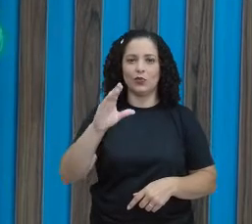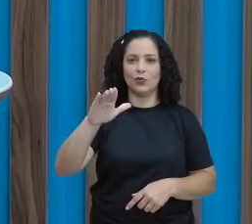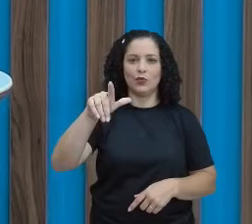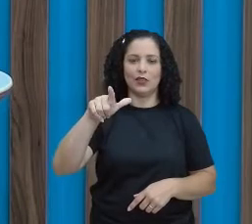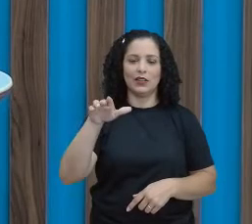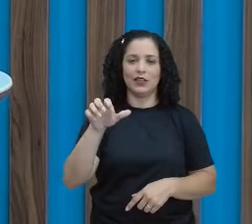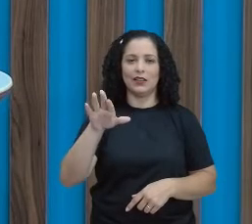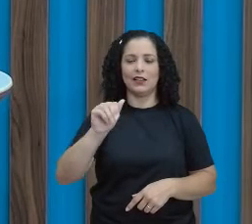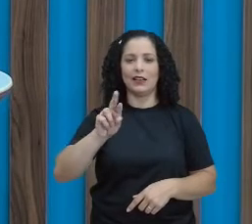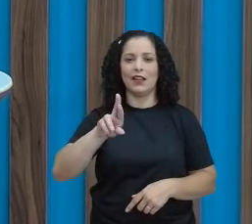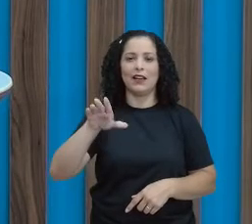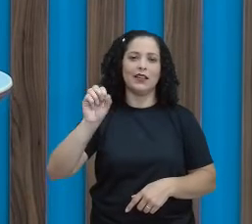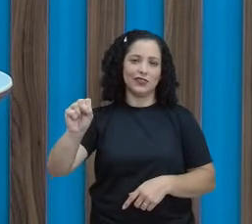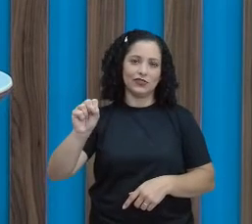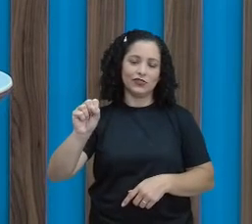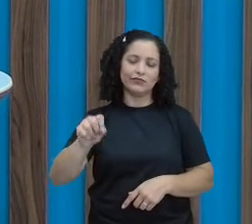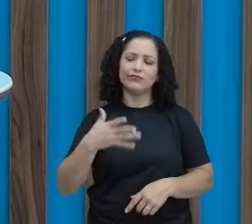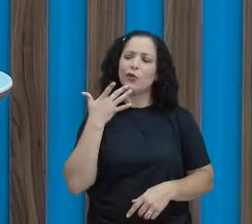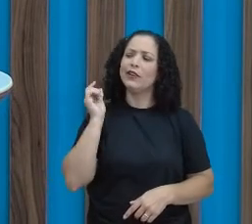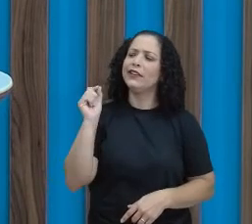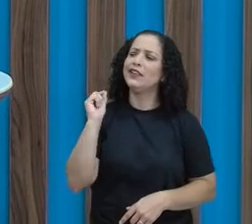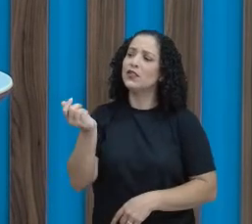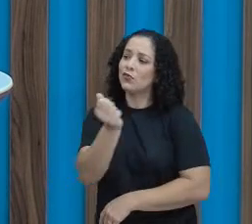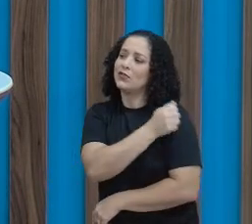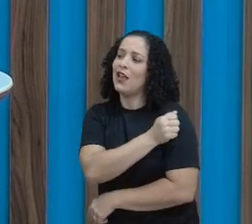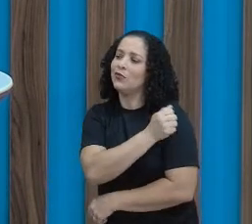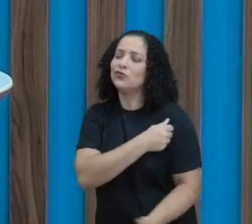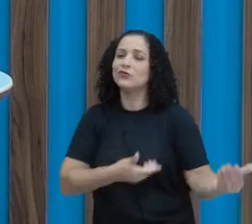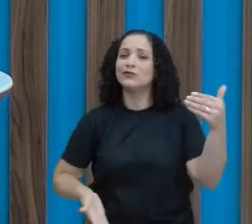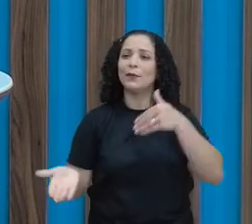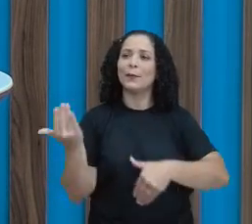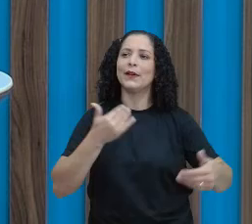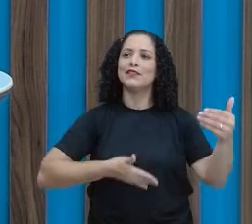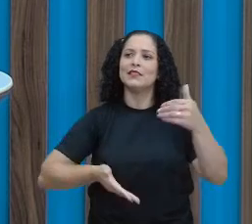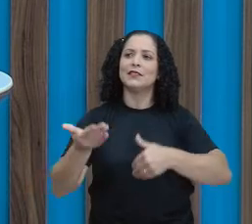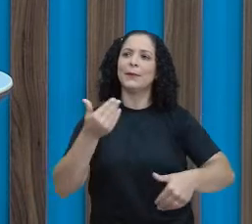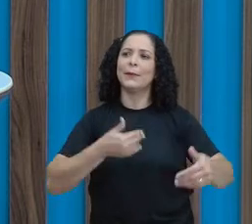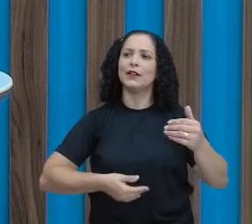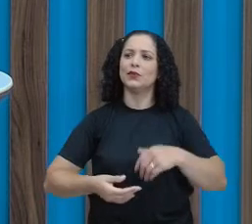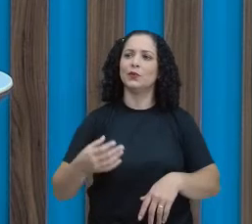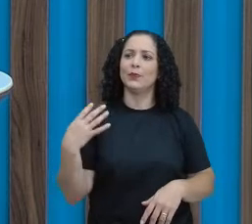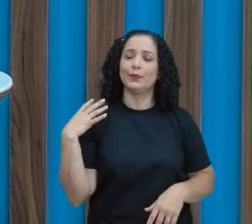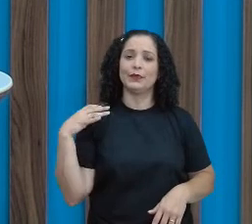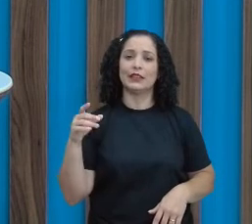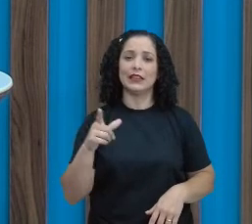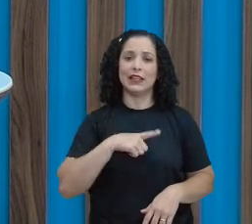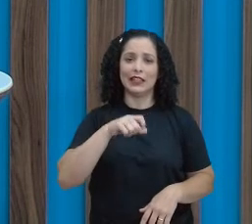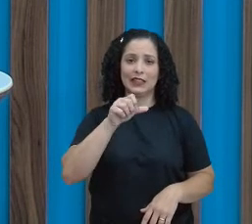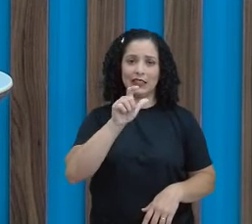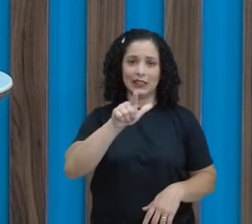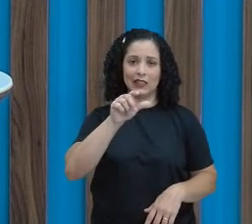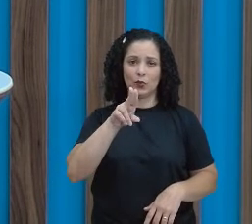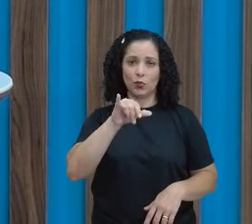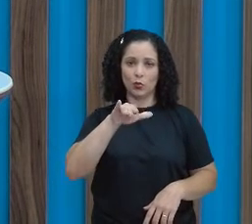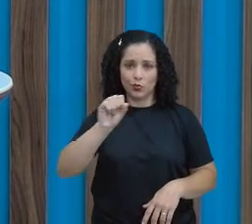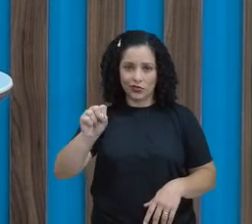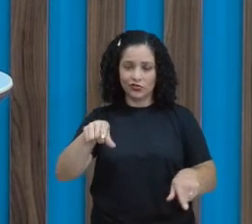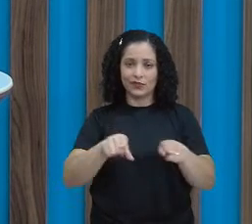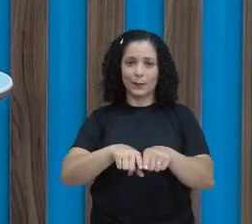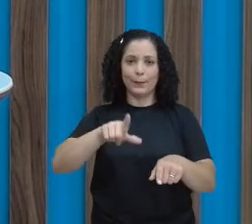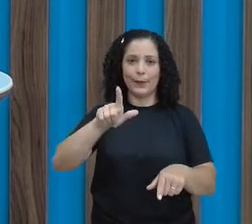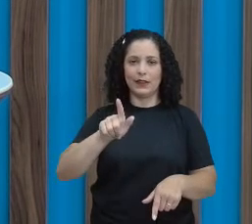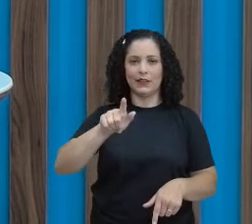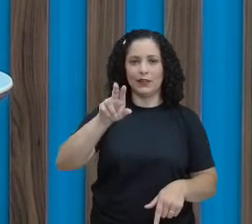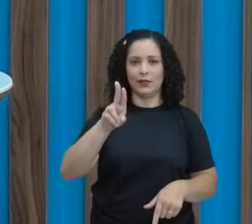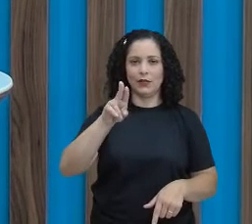quem são os alunos, professora, que estão interagindo aí com a gente. Aqui na interação a gente tem Luiz e Guilherme, né? Joia. Que estão